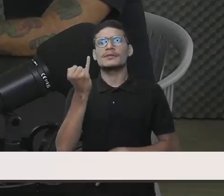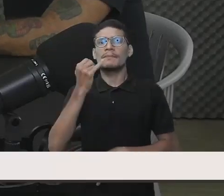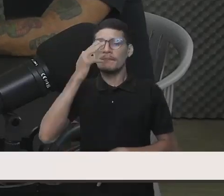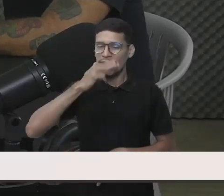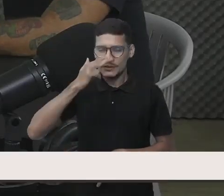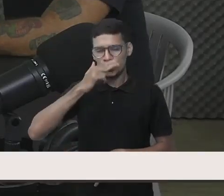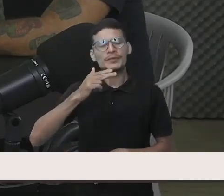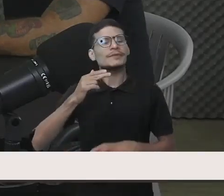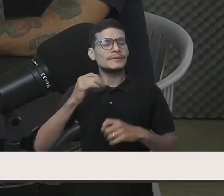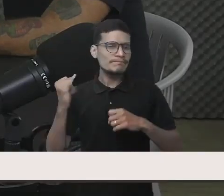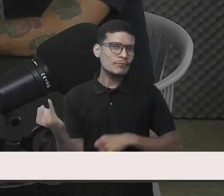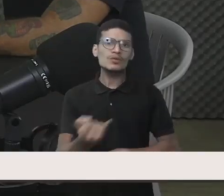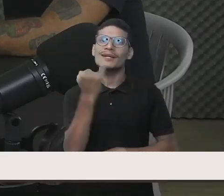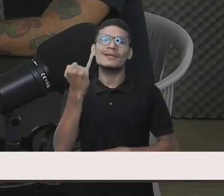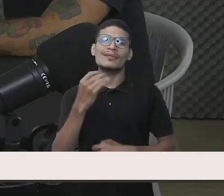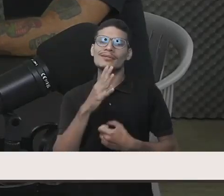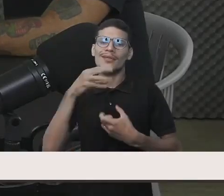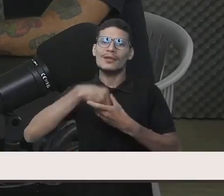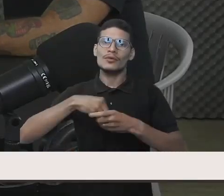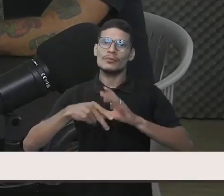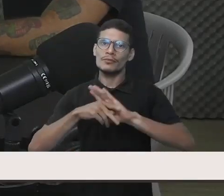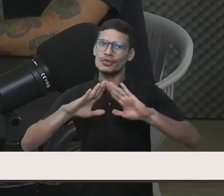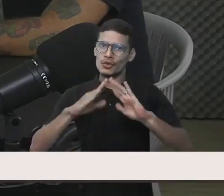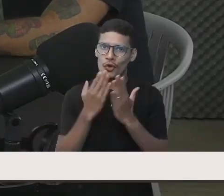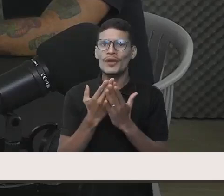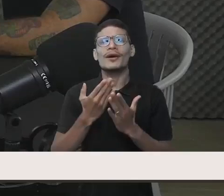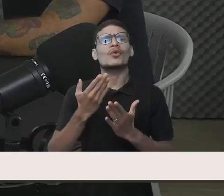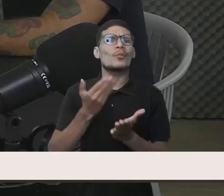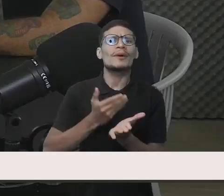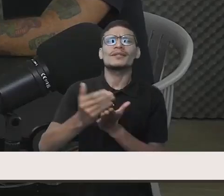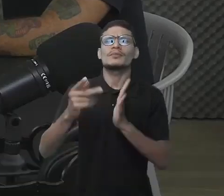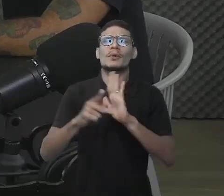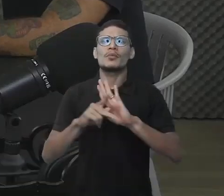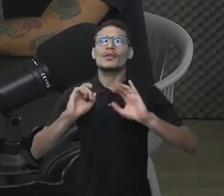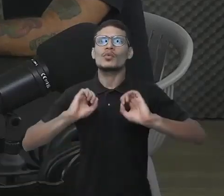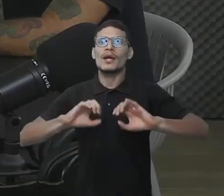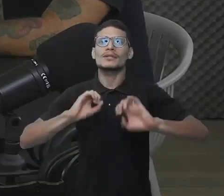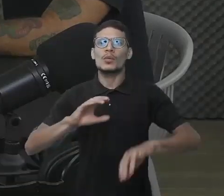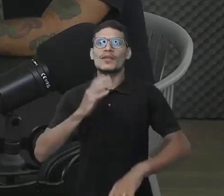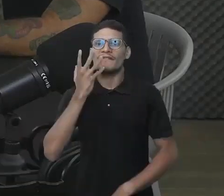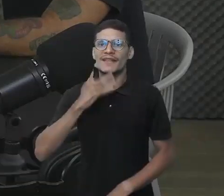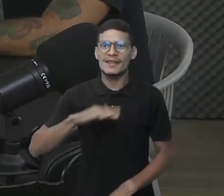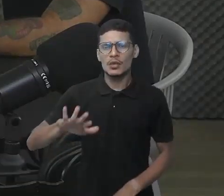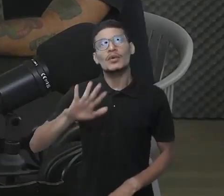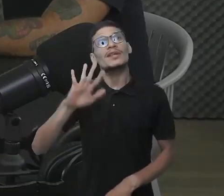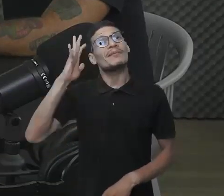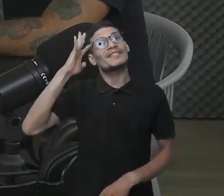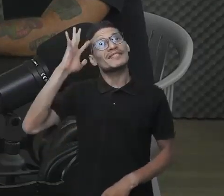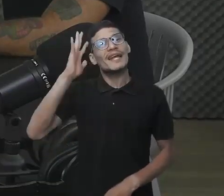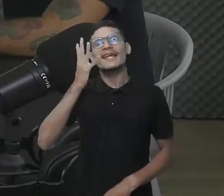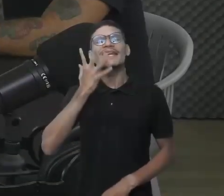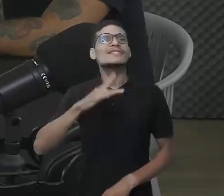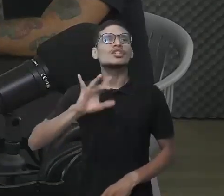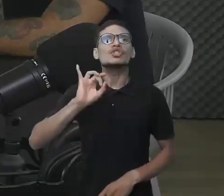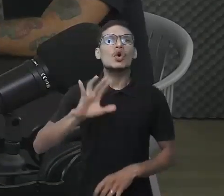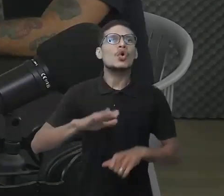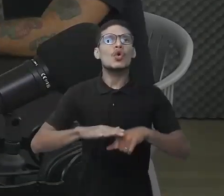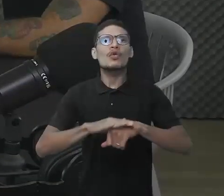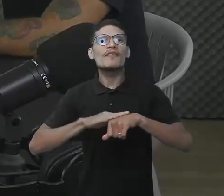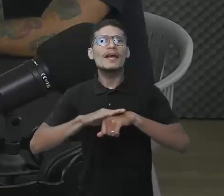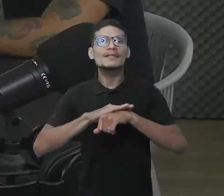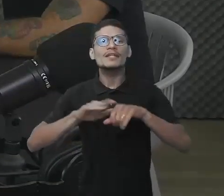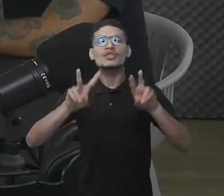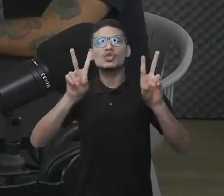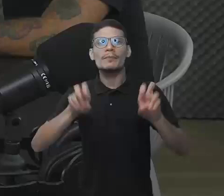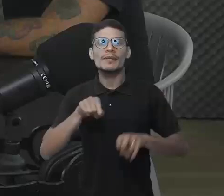né, já desde a educação infantil, né, porque imagina que as crianças só devem conversar sobre esse assunto quando elas